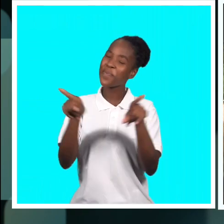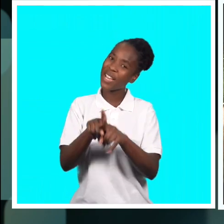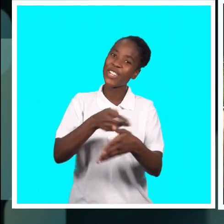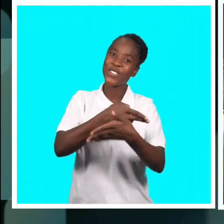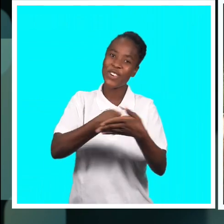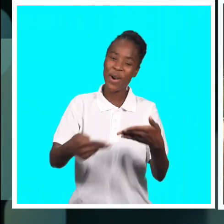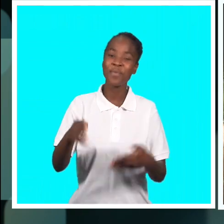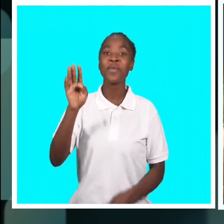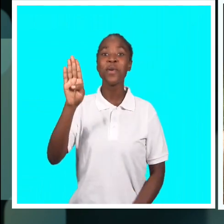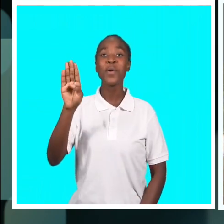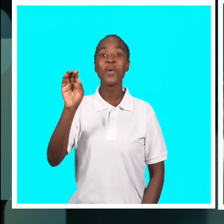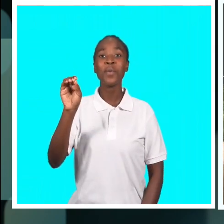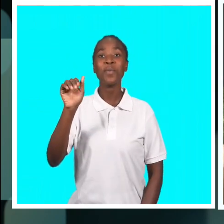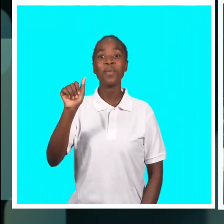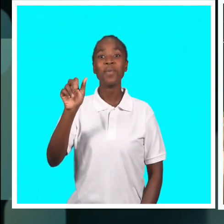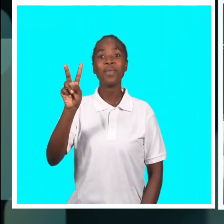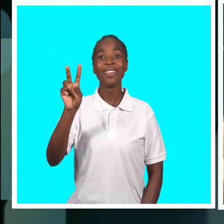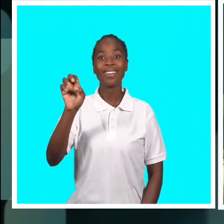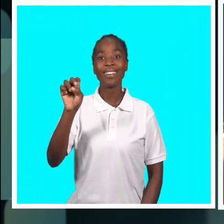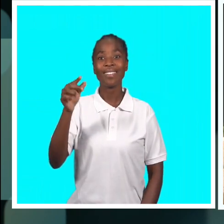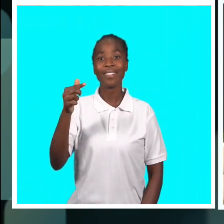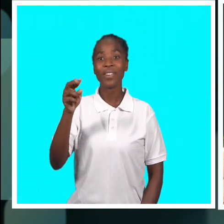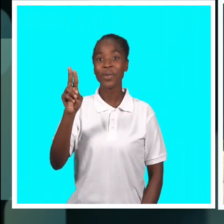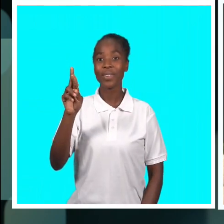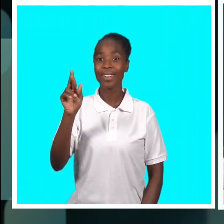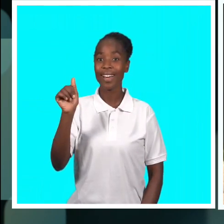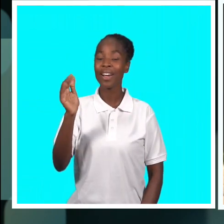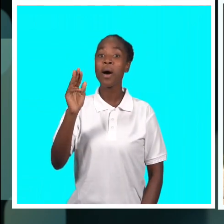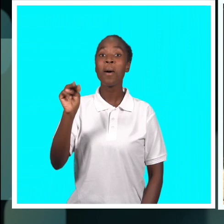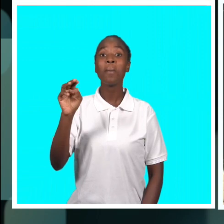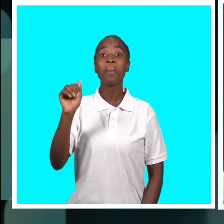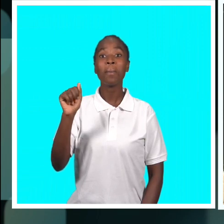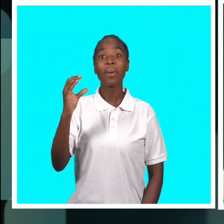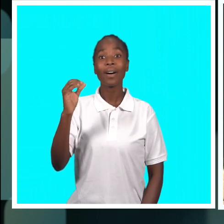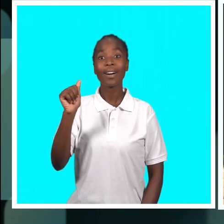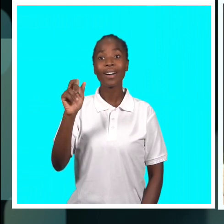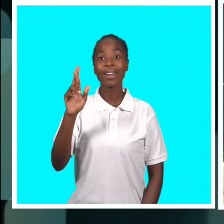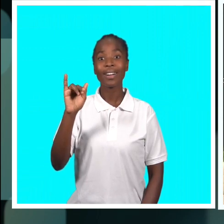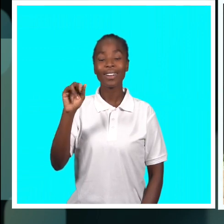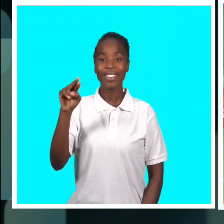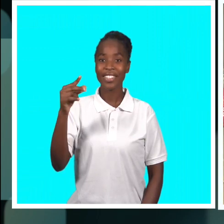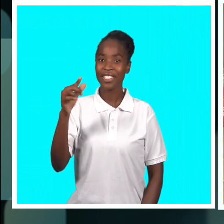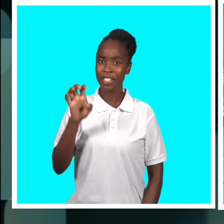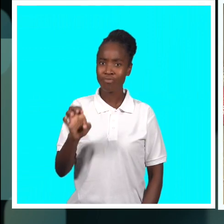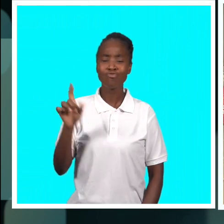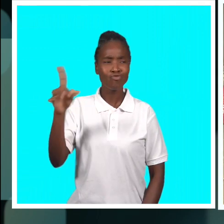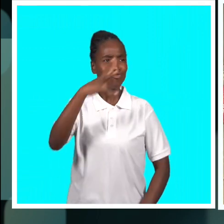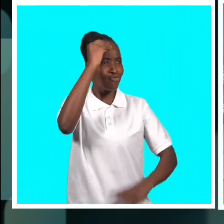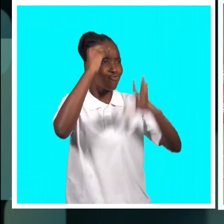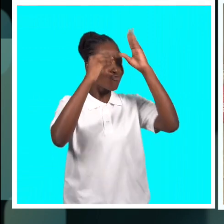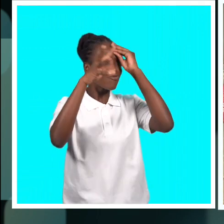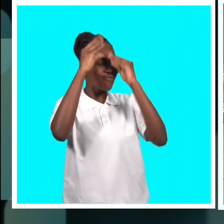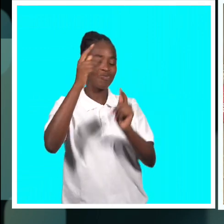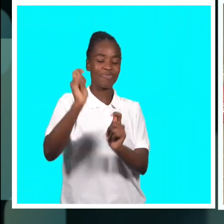arte de esculpir e montar batas do seu pai